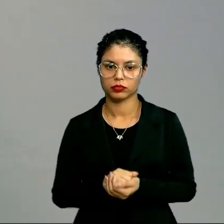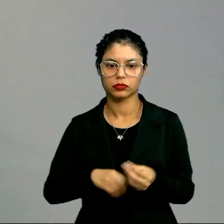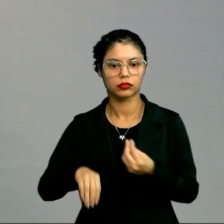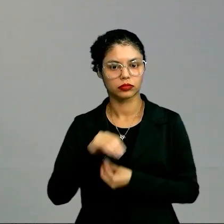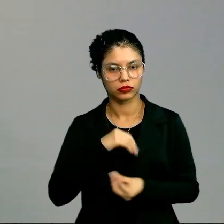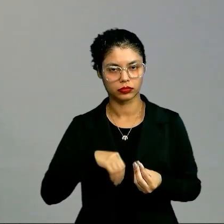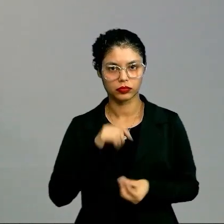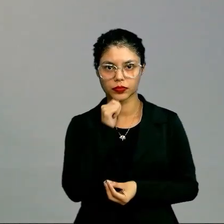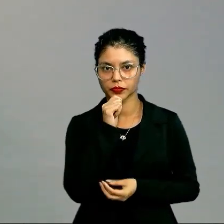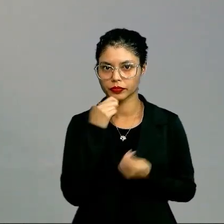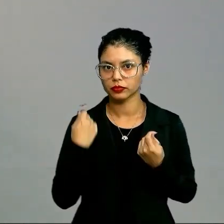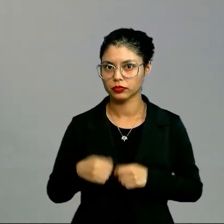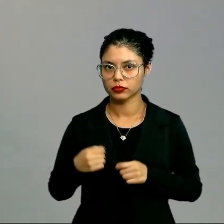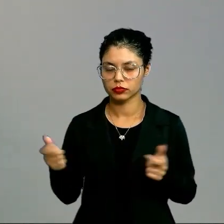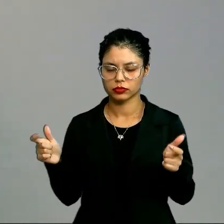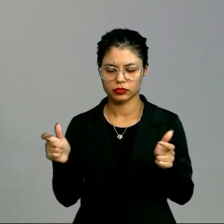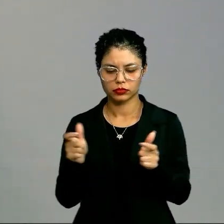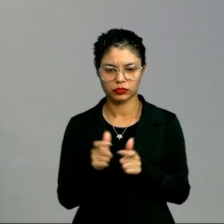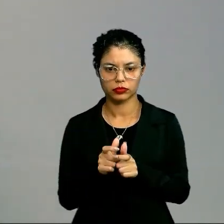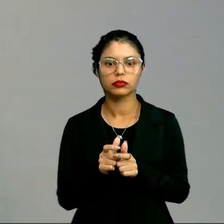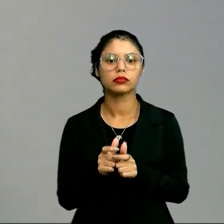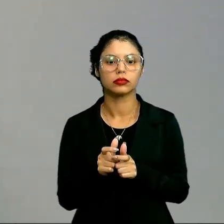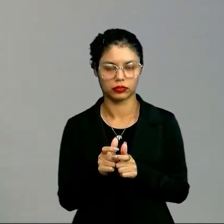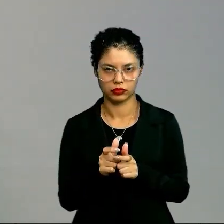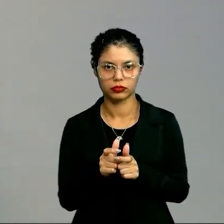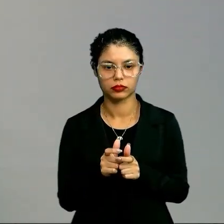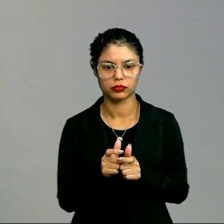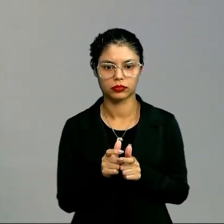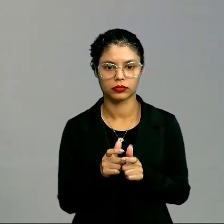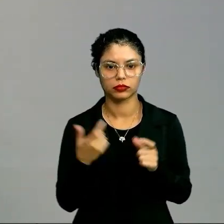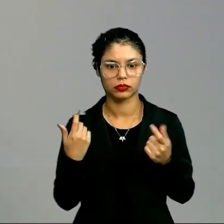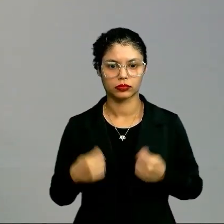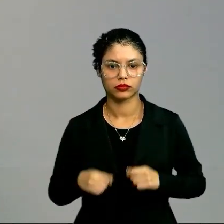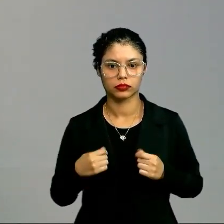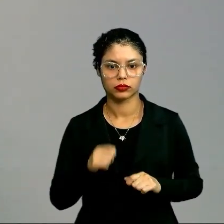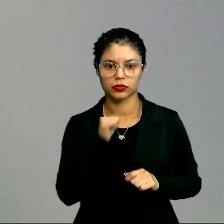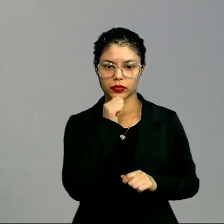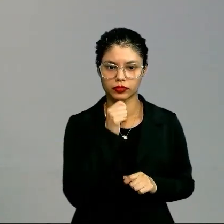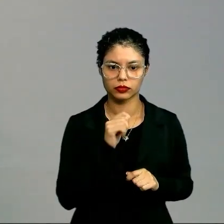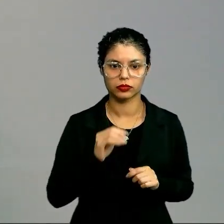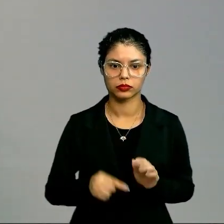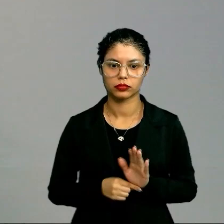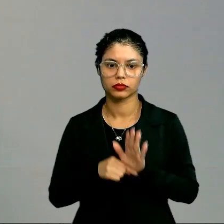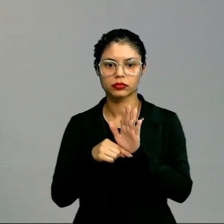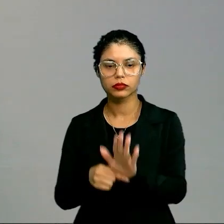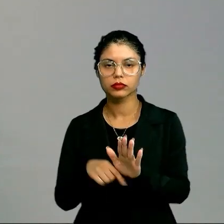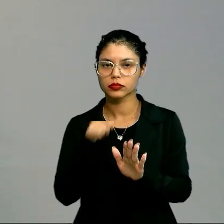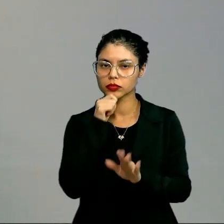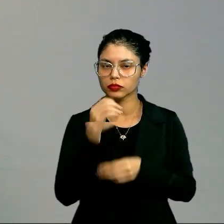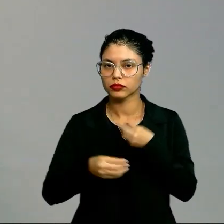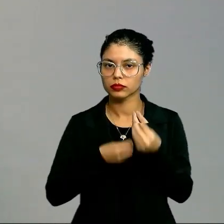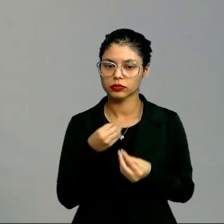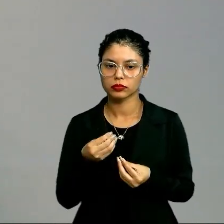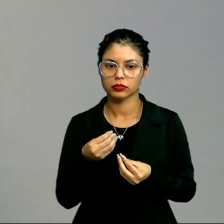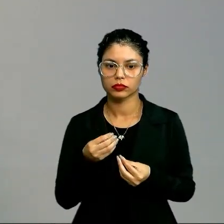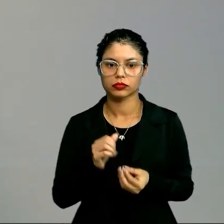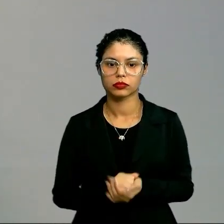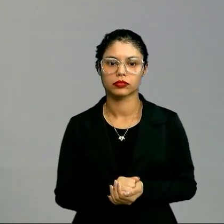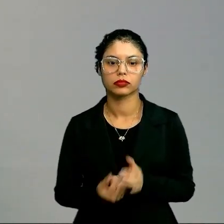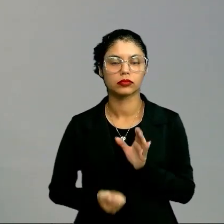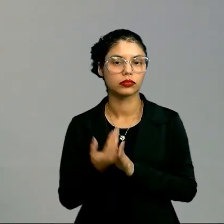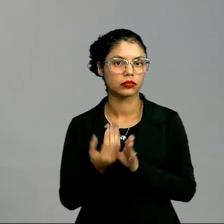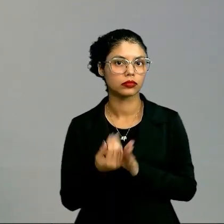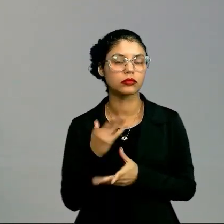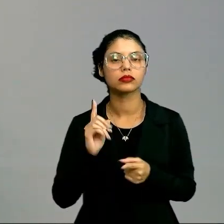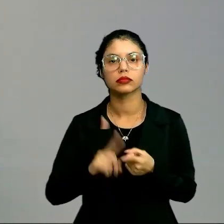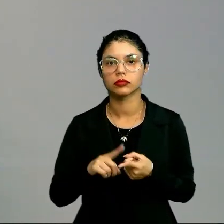reagente. Agora, se eu diminuo a concentração de reagente, eu preciso repor esse reagente. Como que eu vou repor? Consumindo o produto,